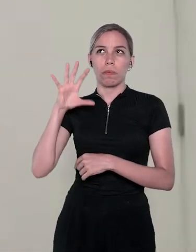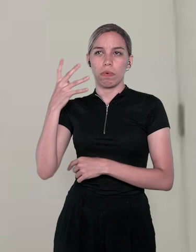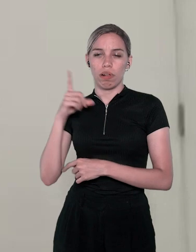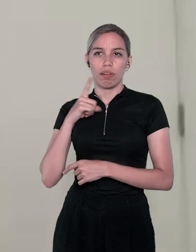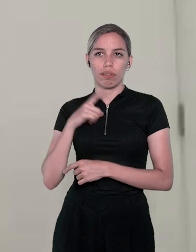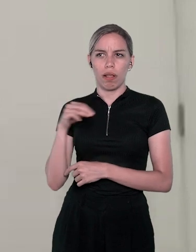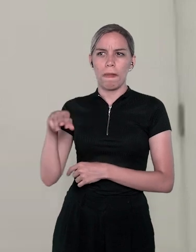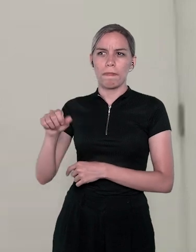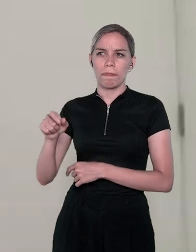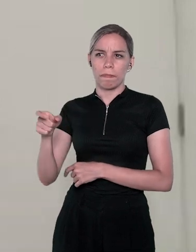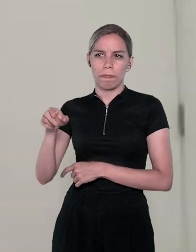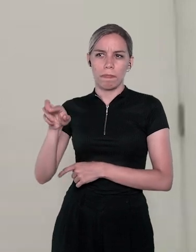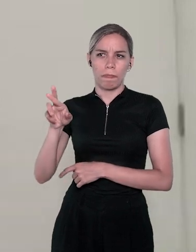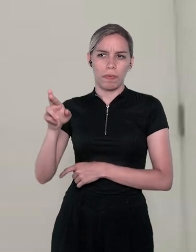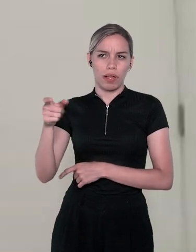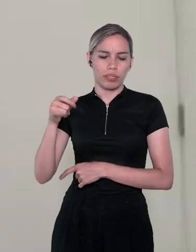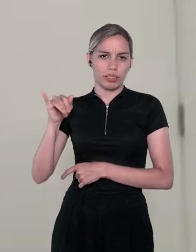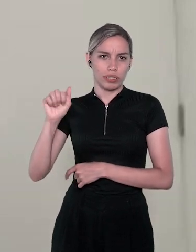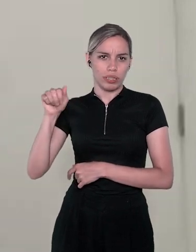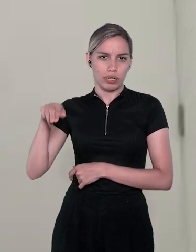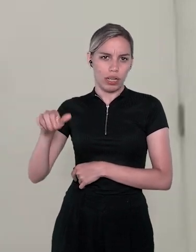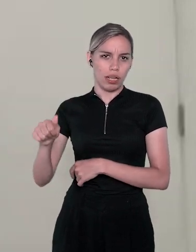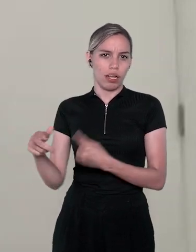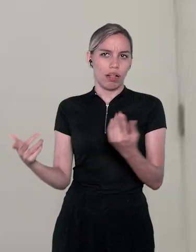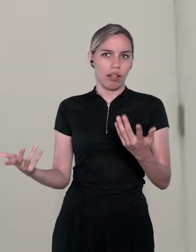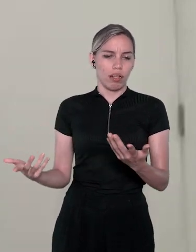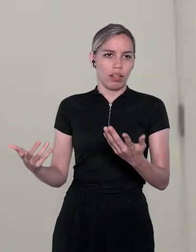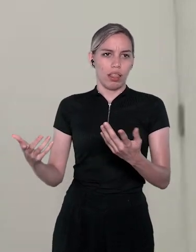é marxiana, ela é quase, né,